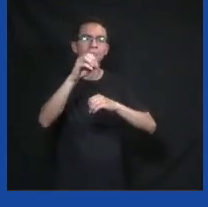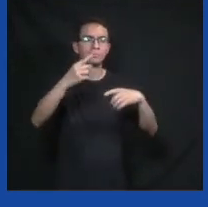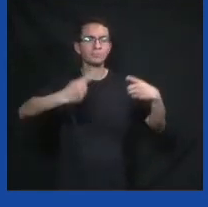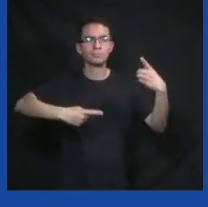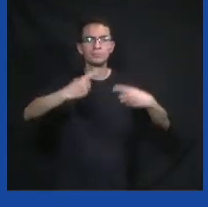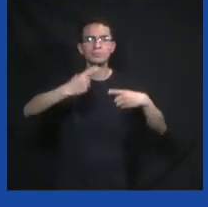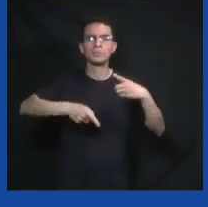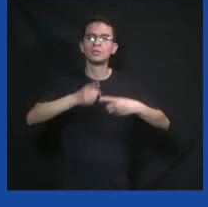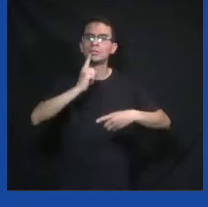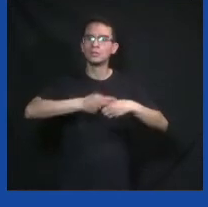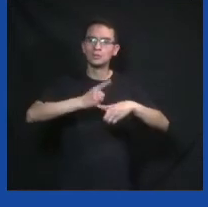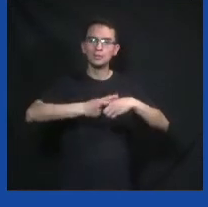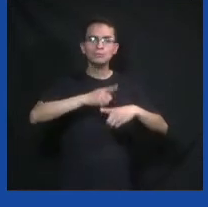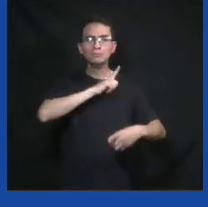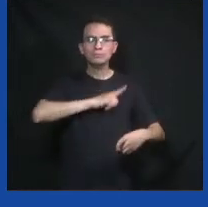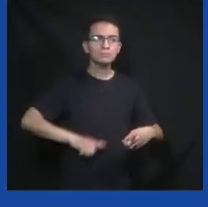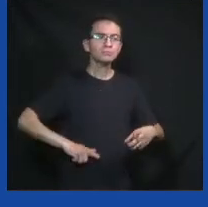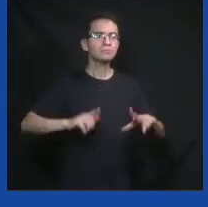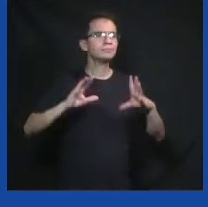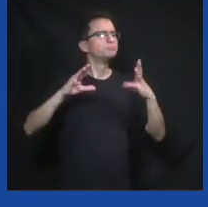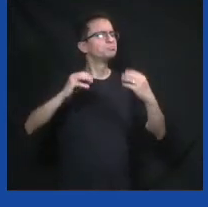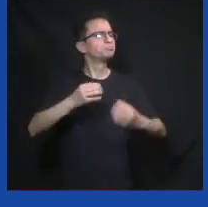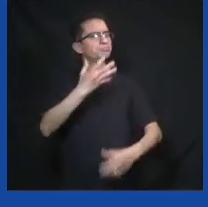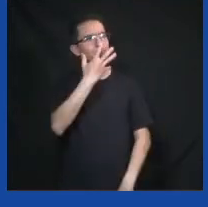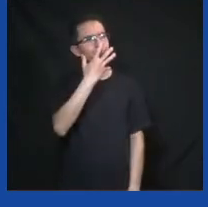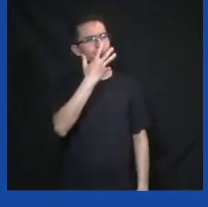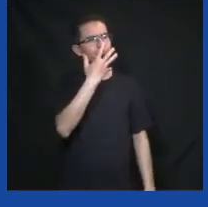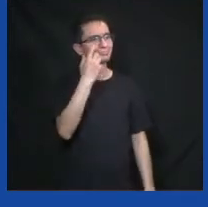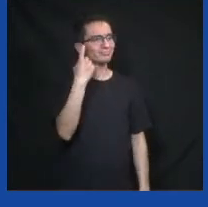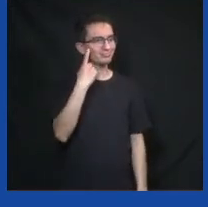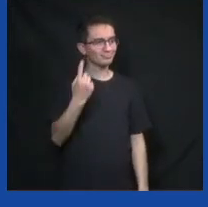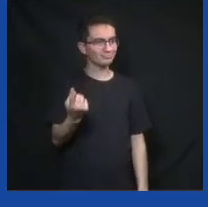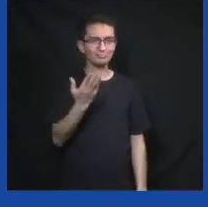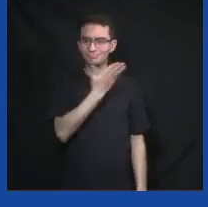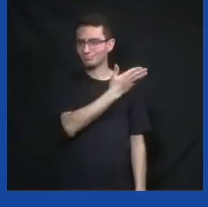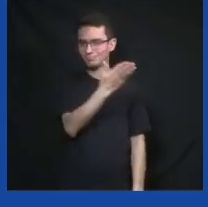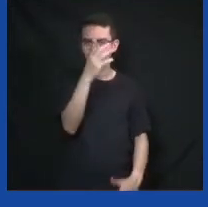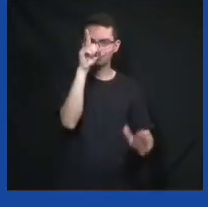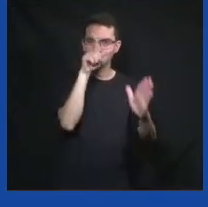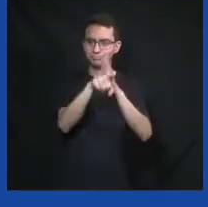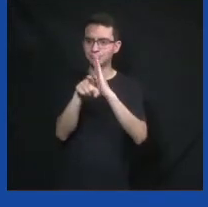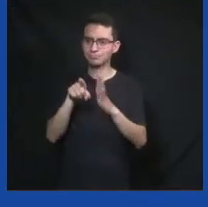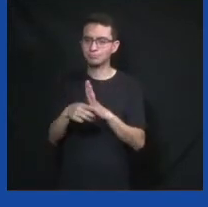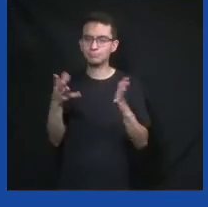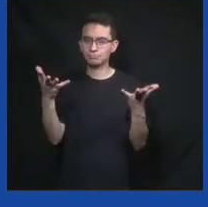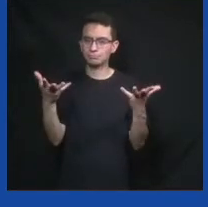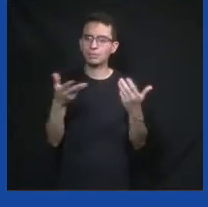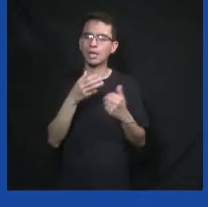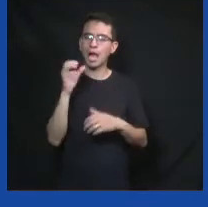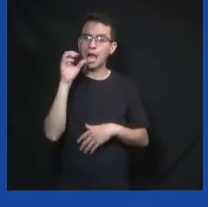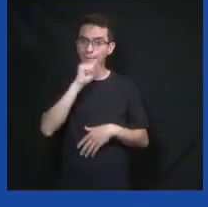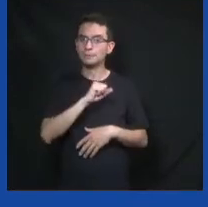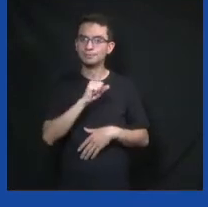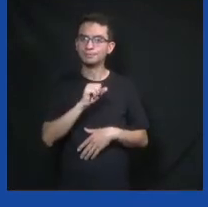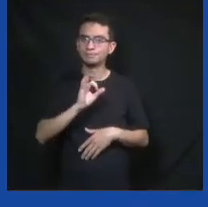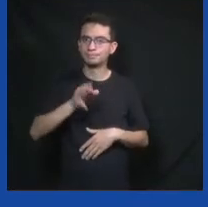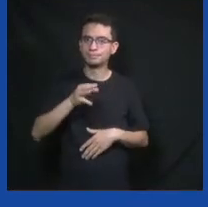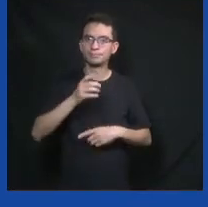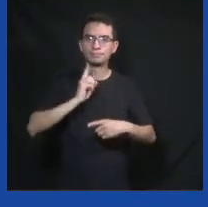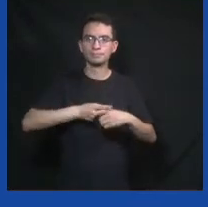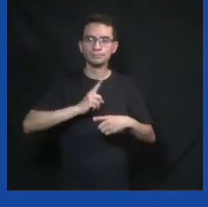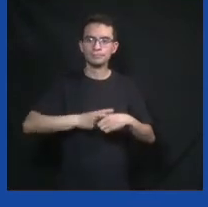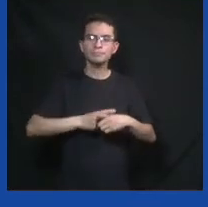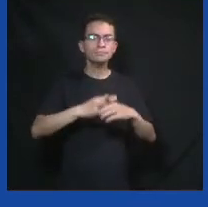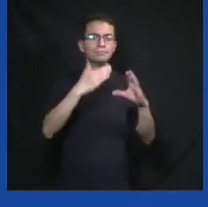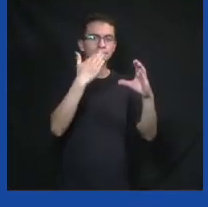de Estado? É interessante esse questionamento, dá para responder rapidinho, só para a gente ter uma noção, e aí depois, então, a gente vai para a mensagem